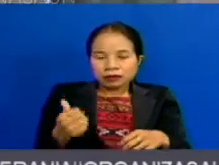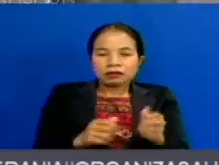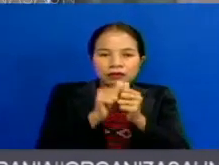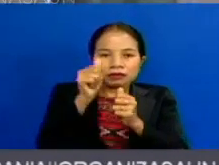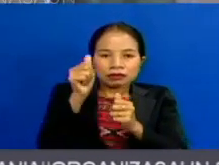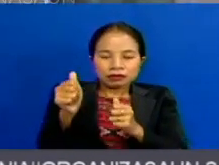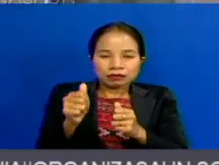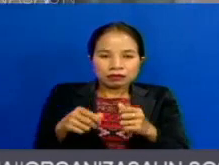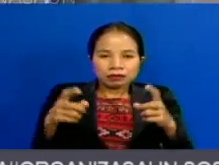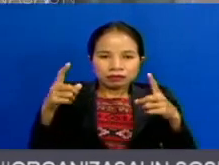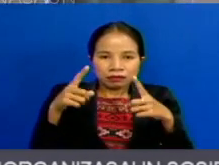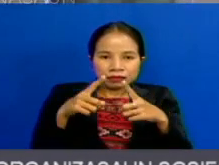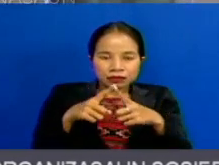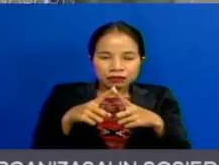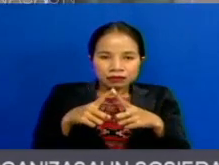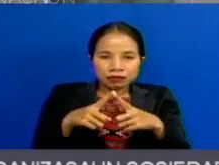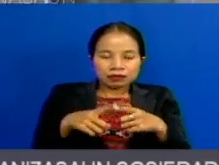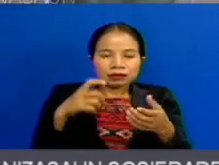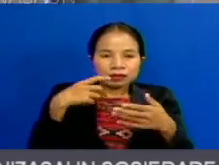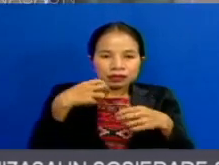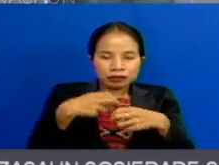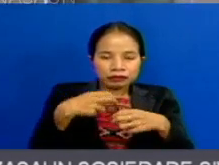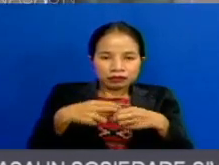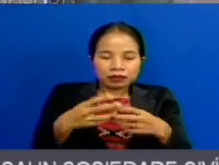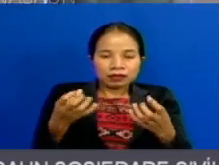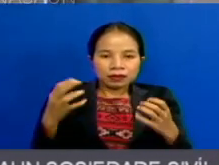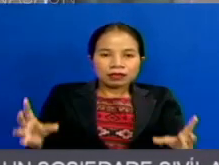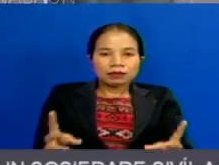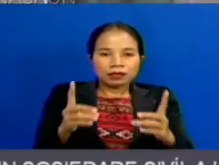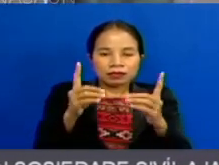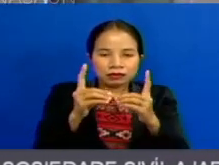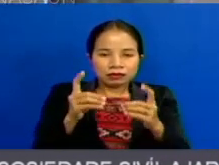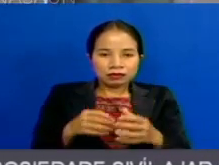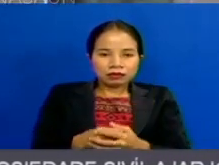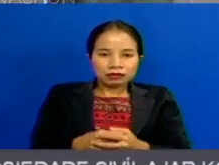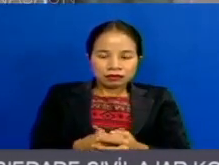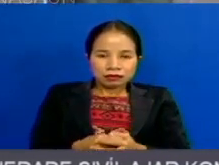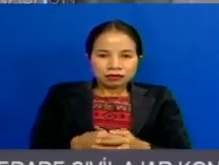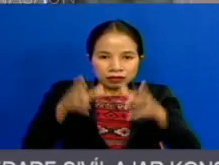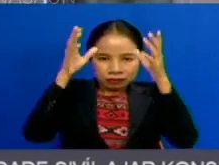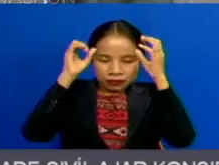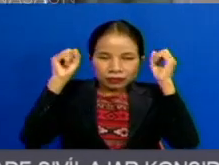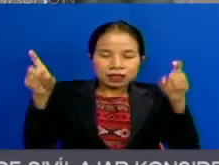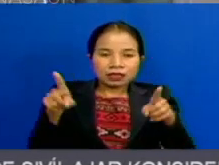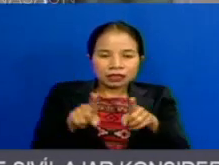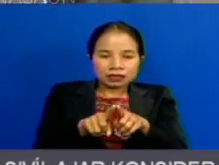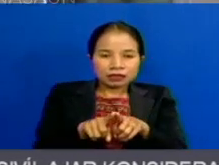nai presidente kono ba e dificuldade ba arak ne be clínico hasoro e nai presidente mas nundar mo san